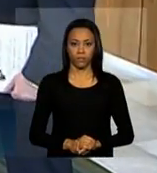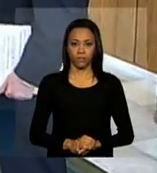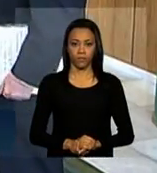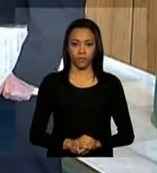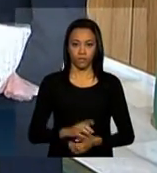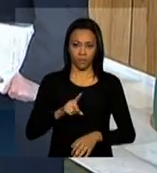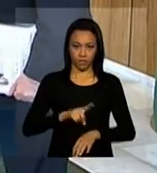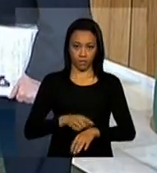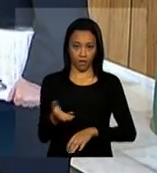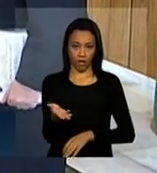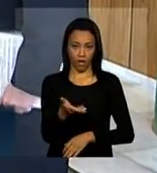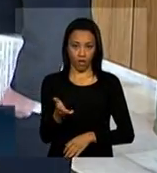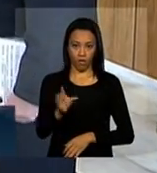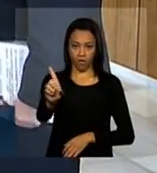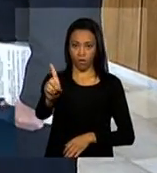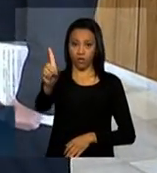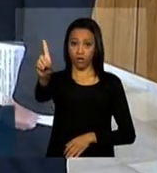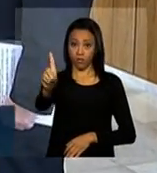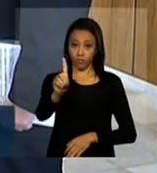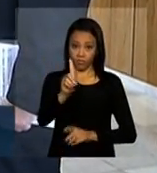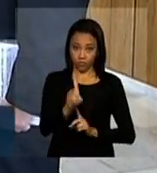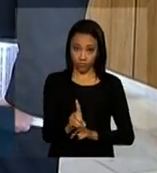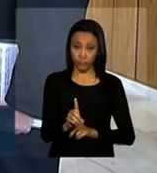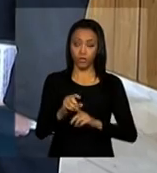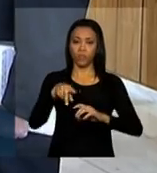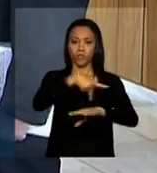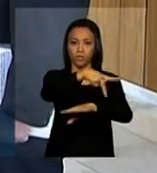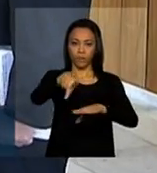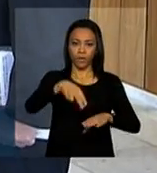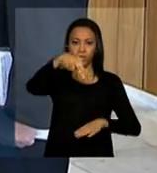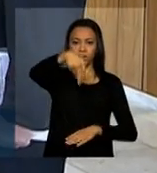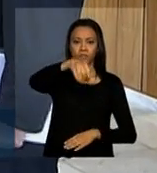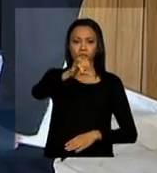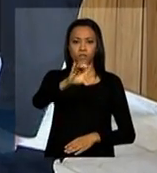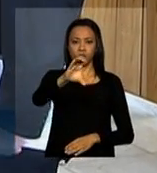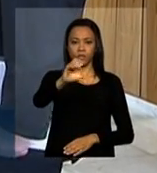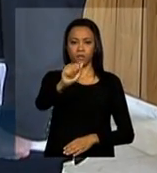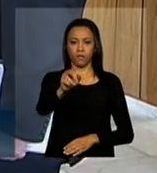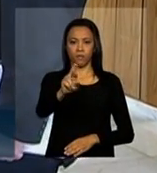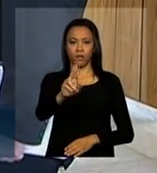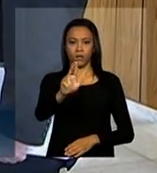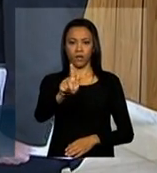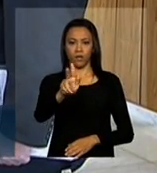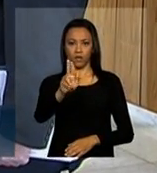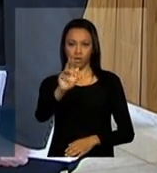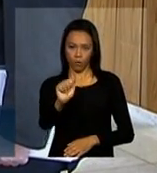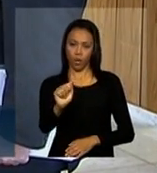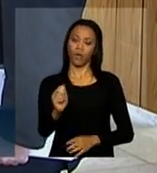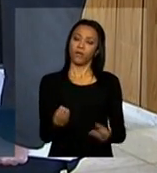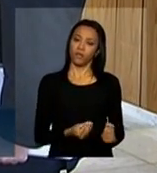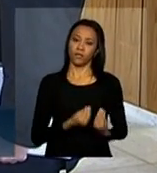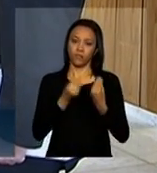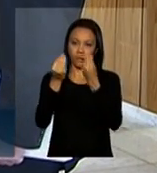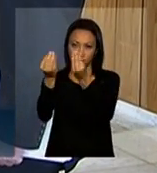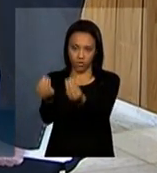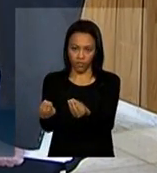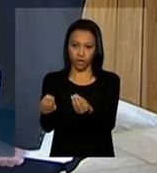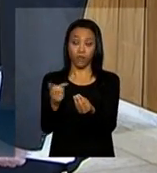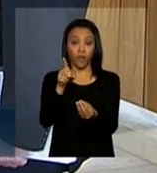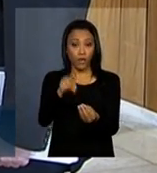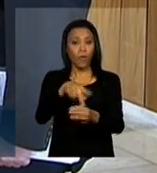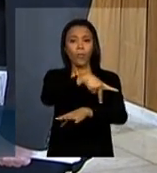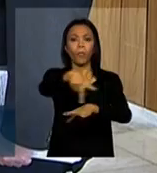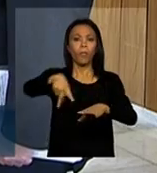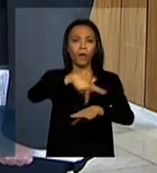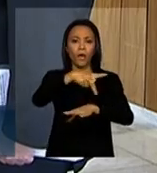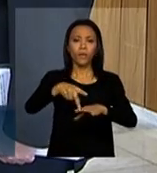Neste momento, a embaixadora da Nicarágua entrega sua credencial à presidenta Dilma Rousseff, a Nicarágua, que é um país